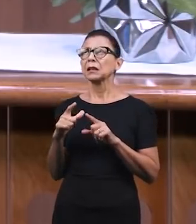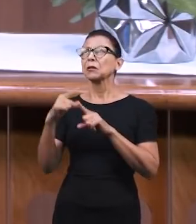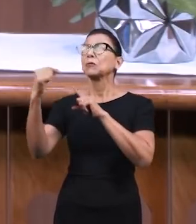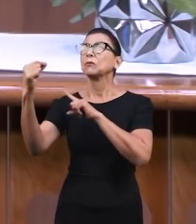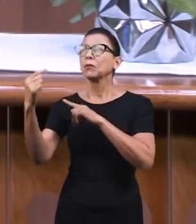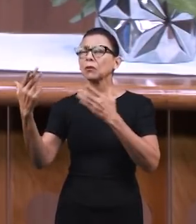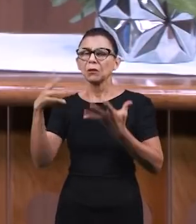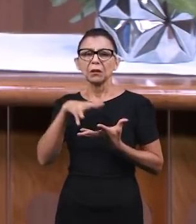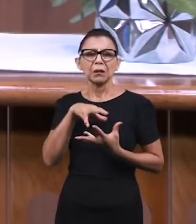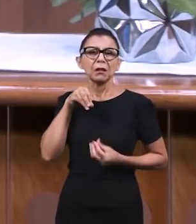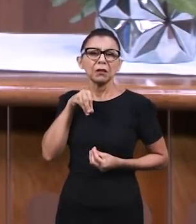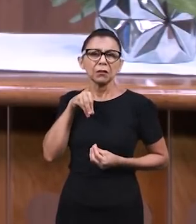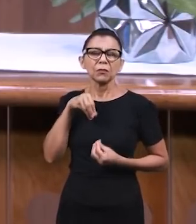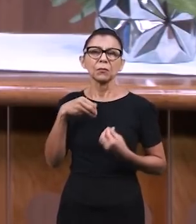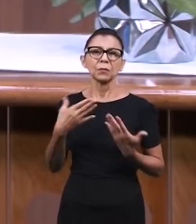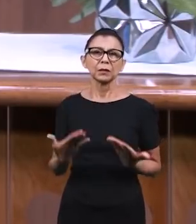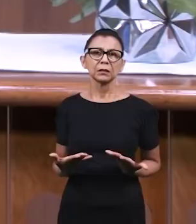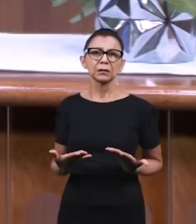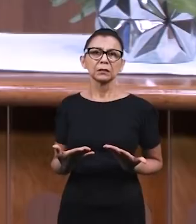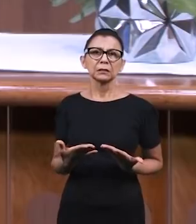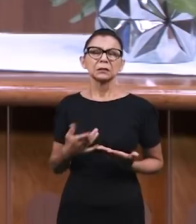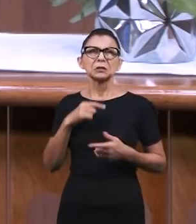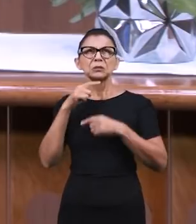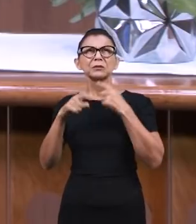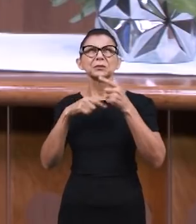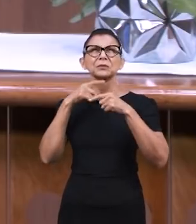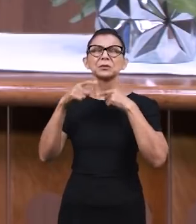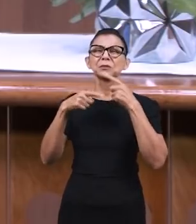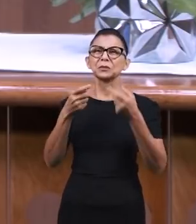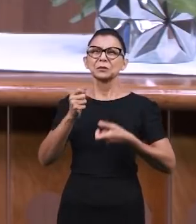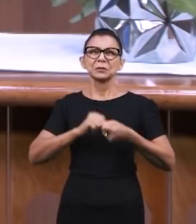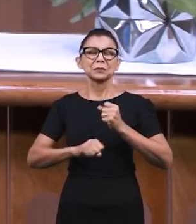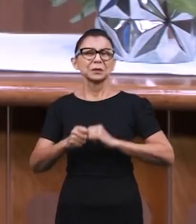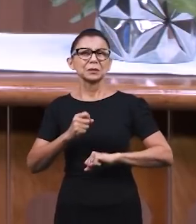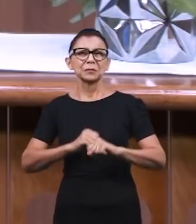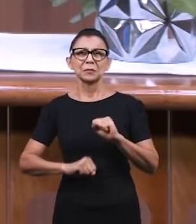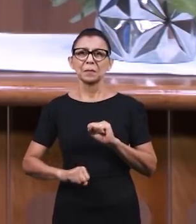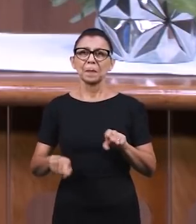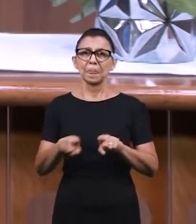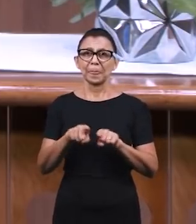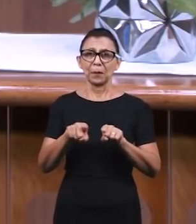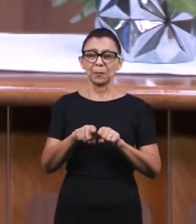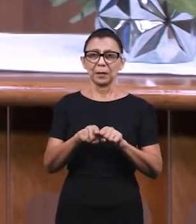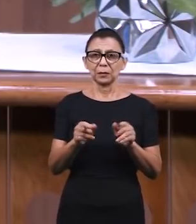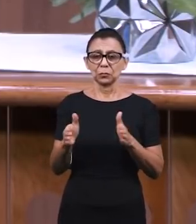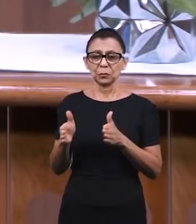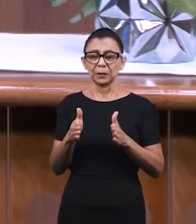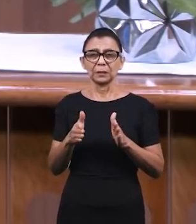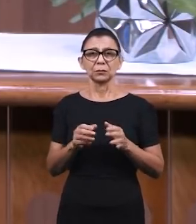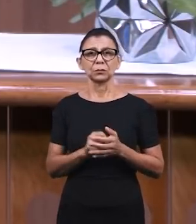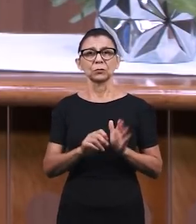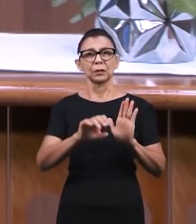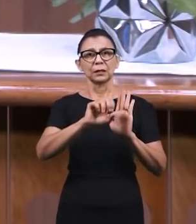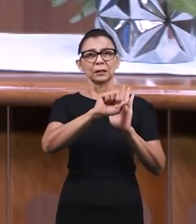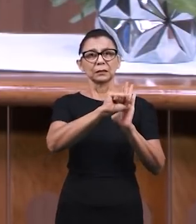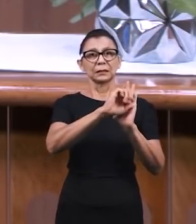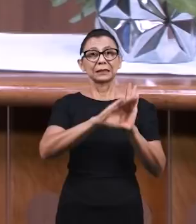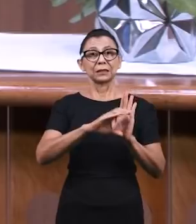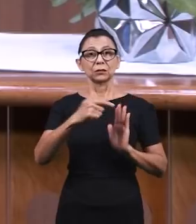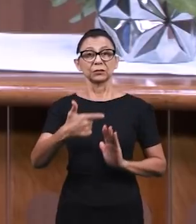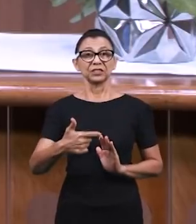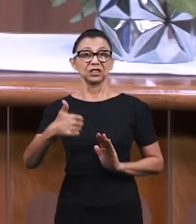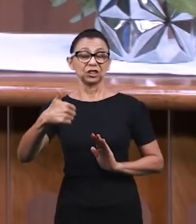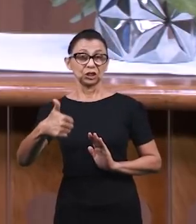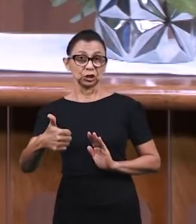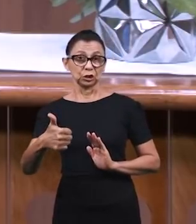dentro da ansiedade, da doença chamada ansiedade. A partir do século XXI surgiu uma outra doença